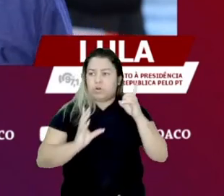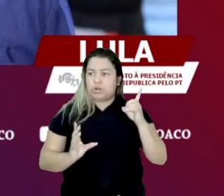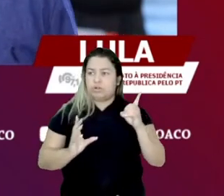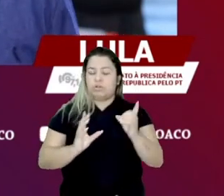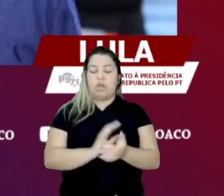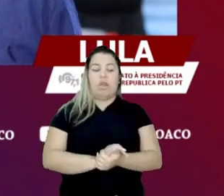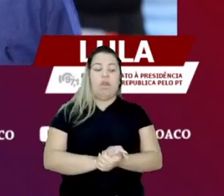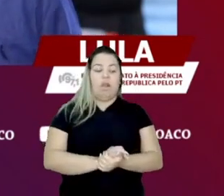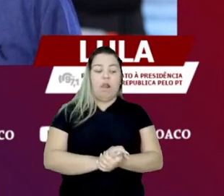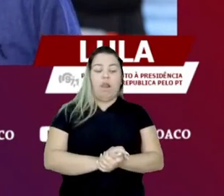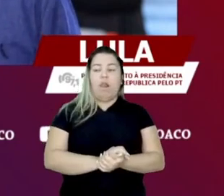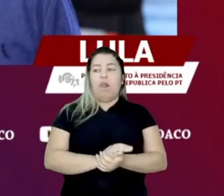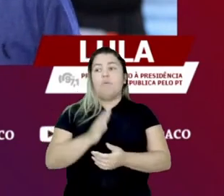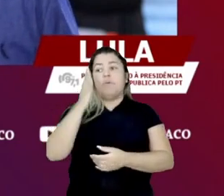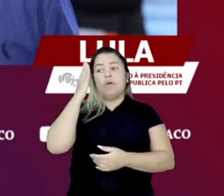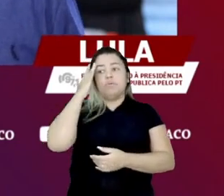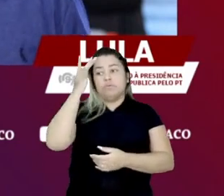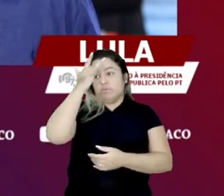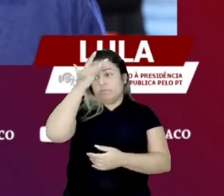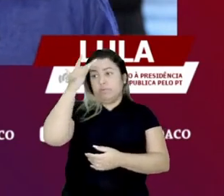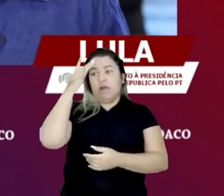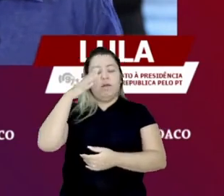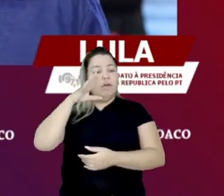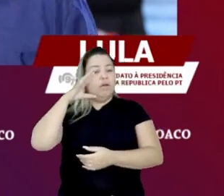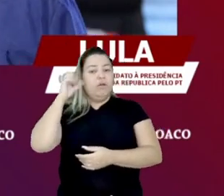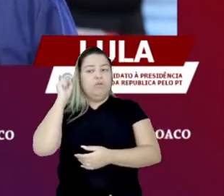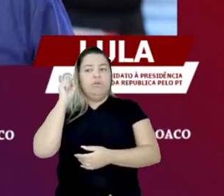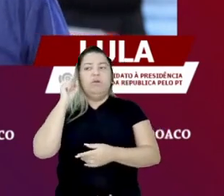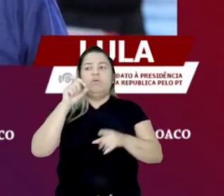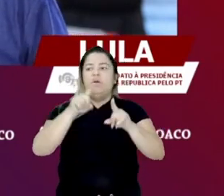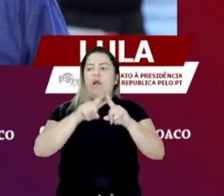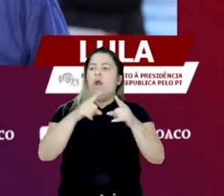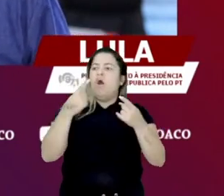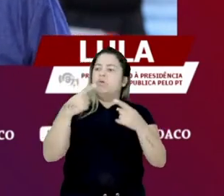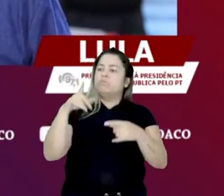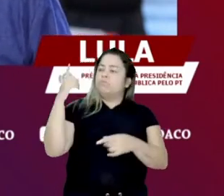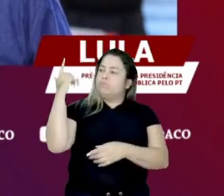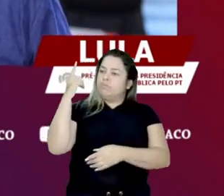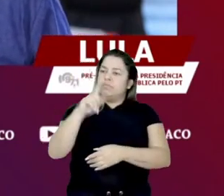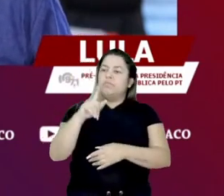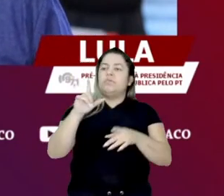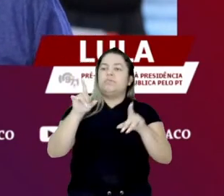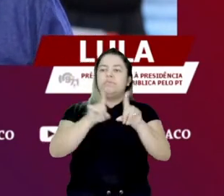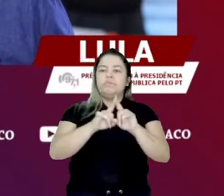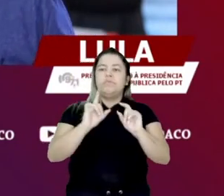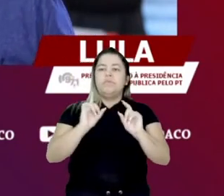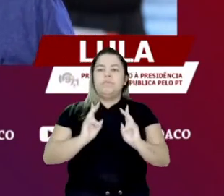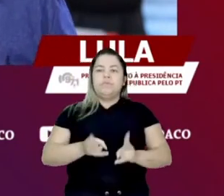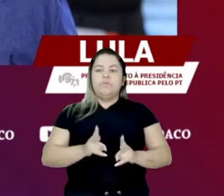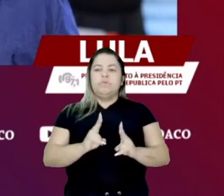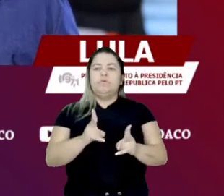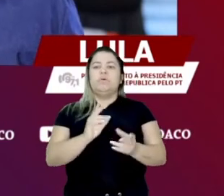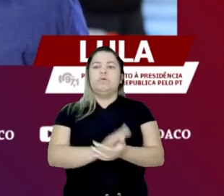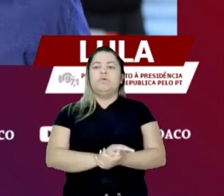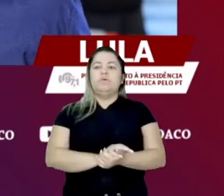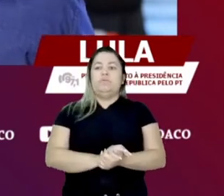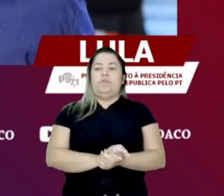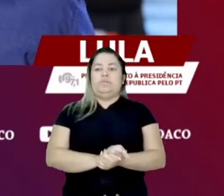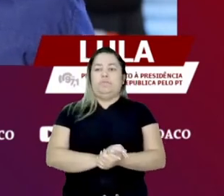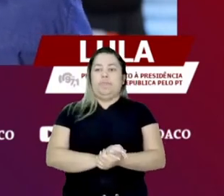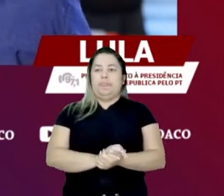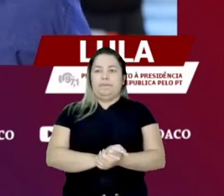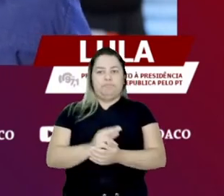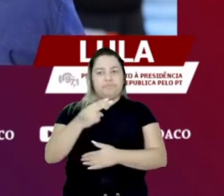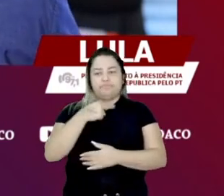pode ser um meio de comunicação que fala só um lado. Você não pode permitir que a internet, que essa imprensa